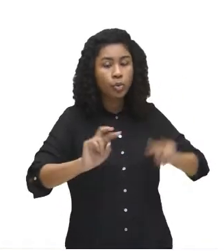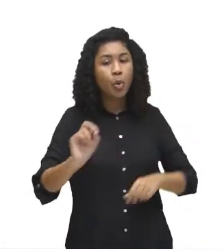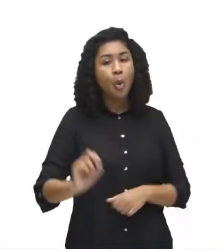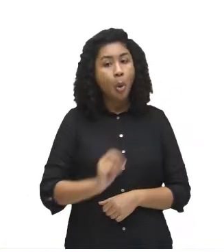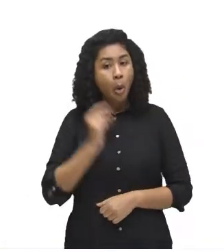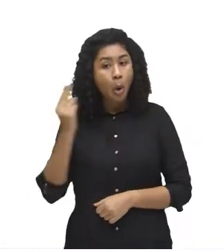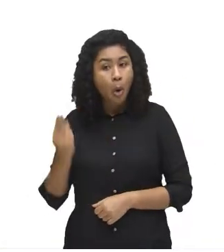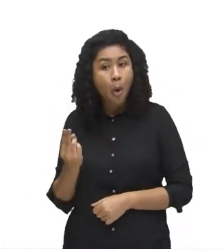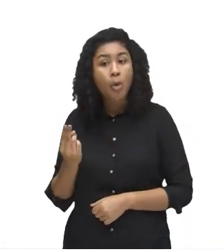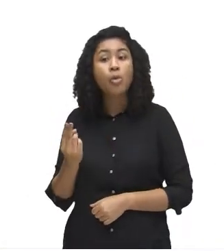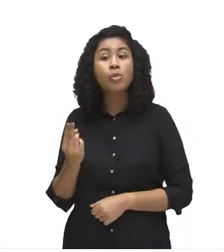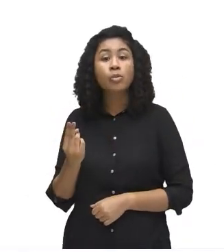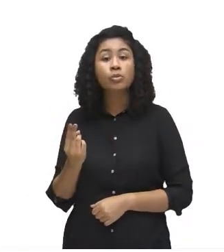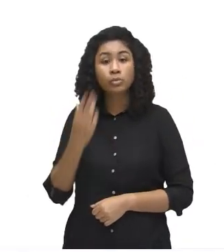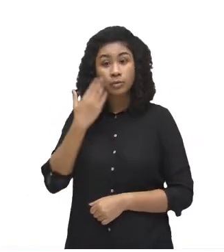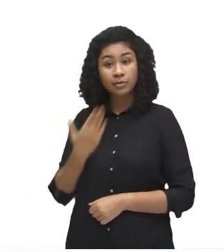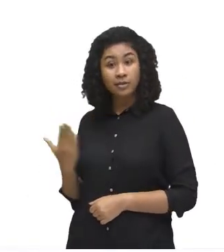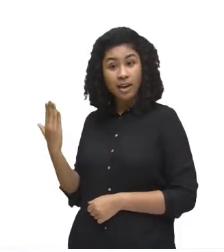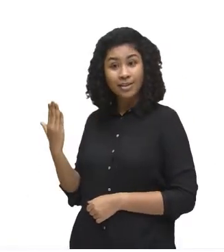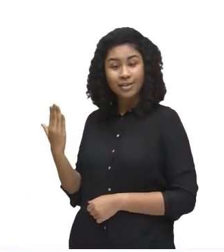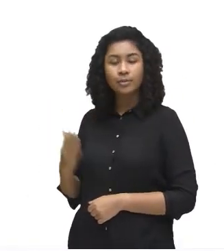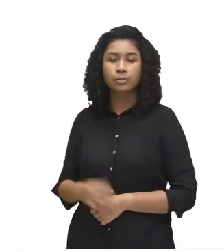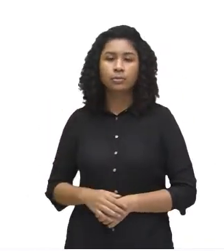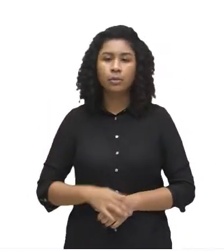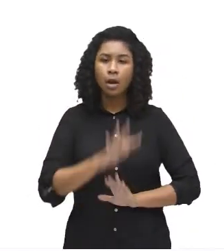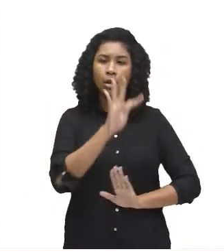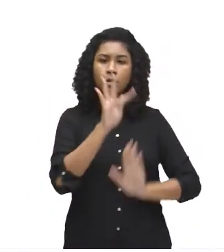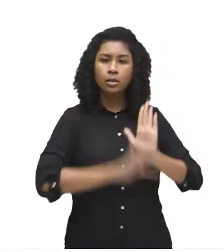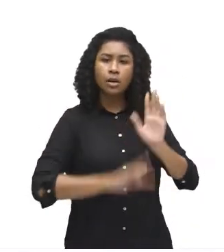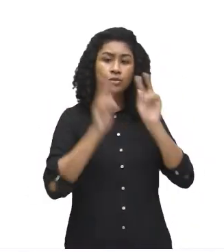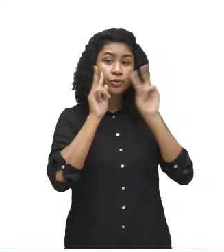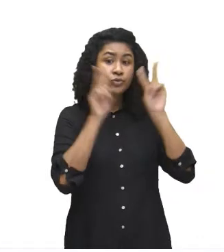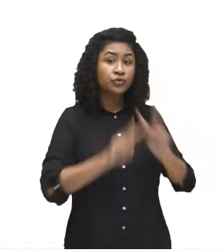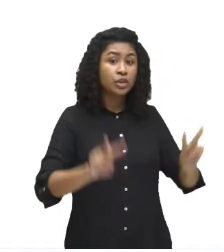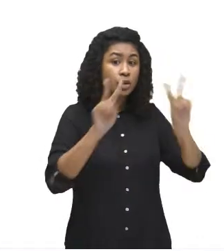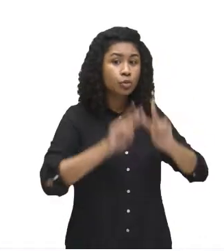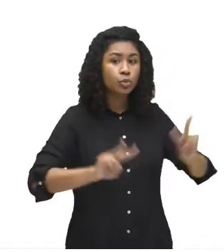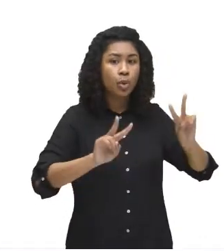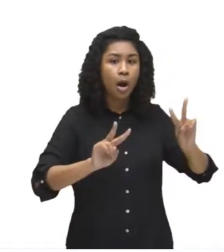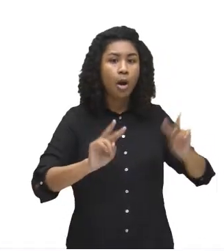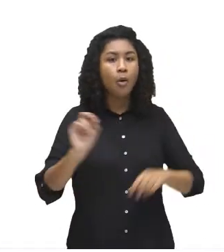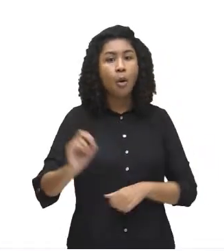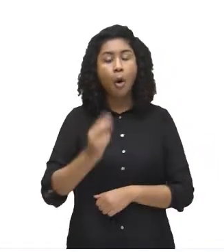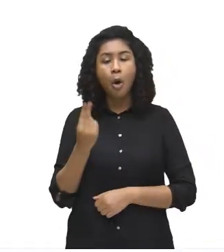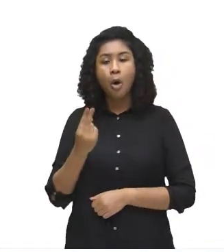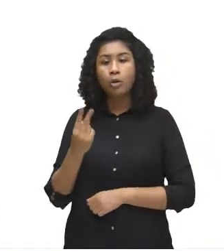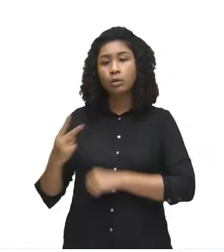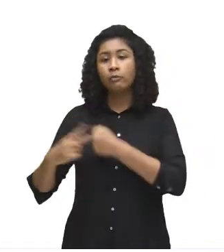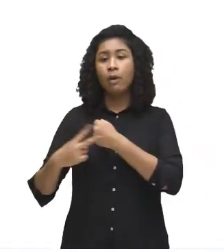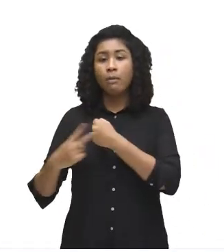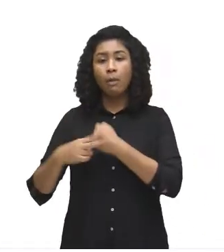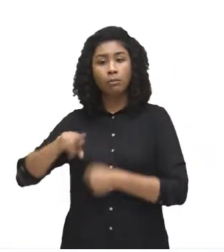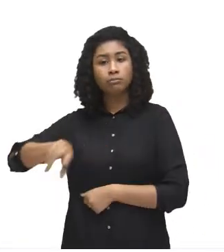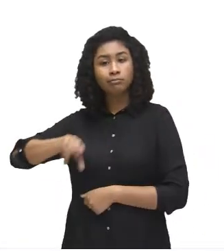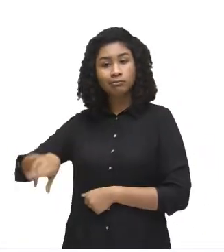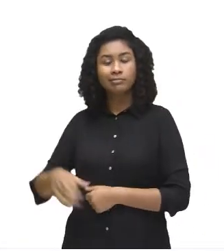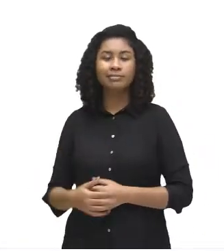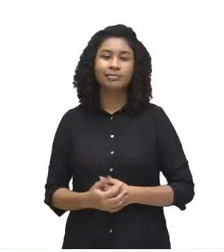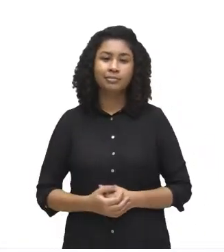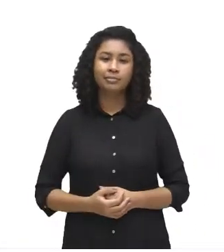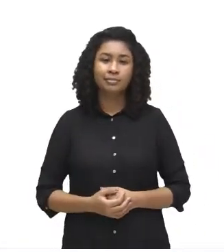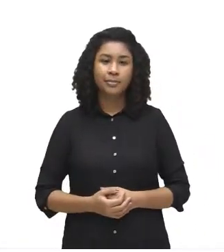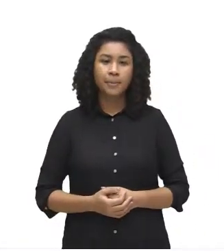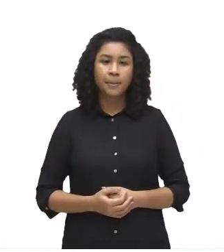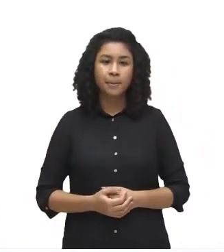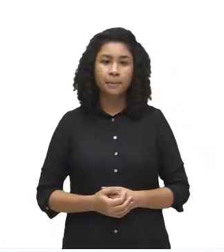que acontece aí. Eu vou pensando no texto visual ou não verbal, ou a forma escrita em prosa ou versos.